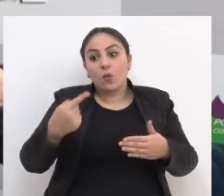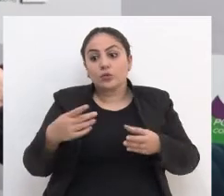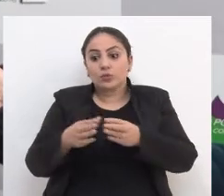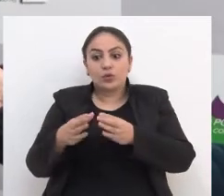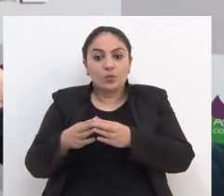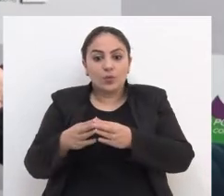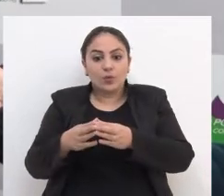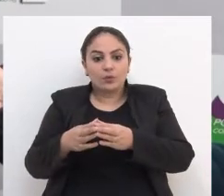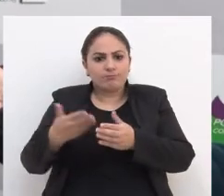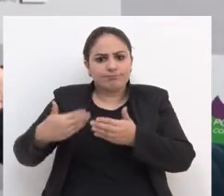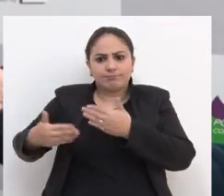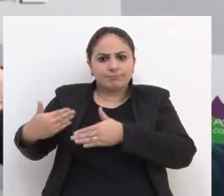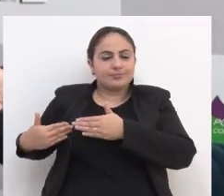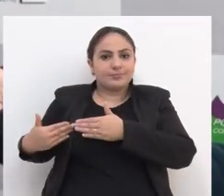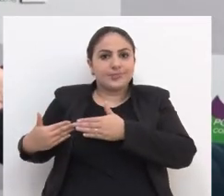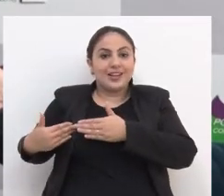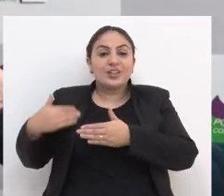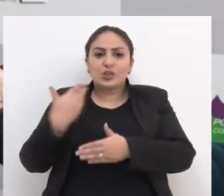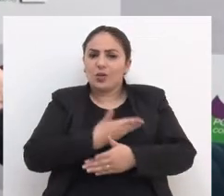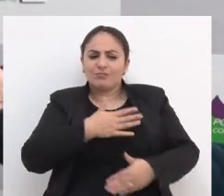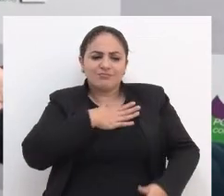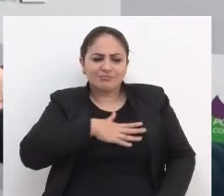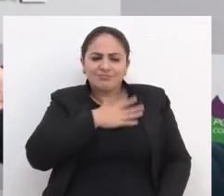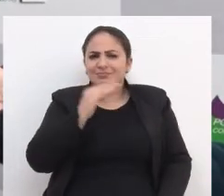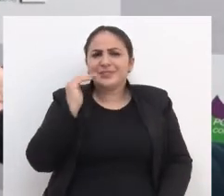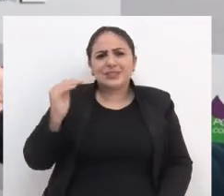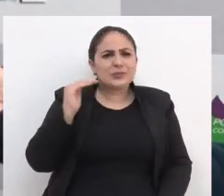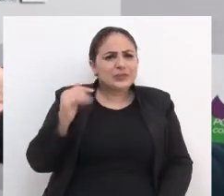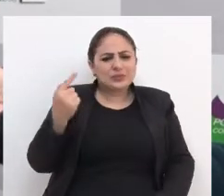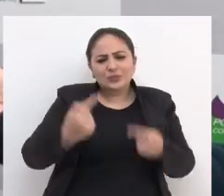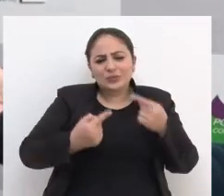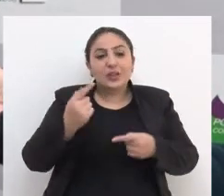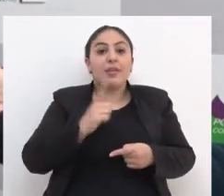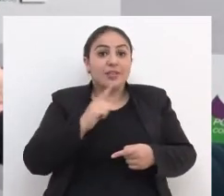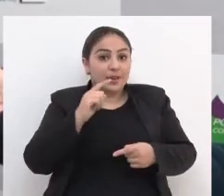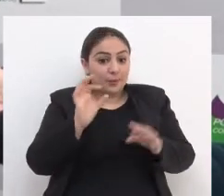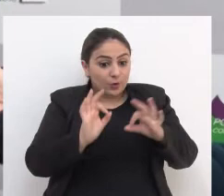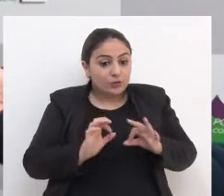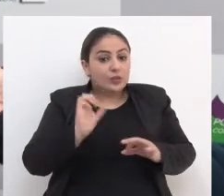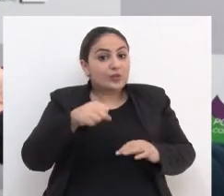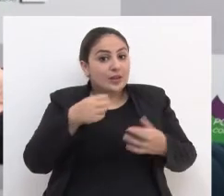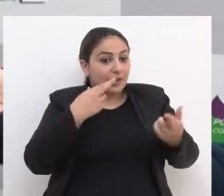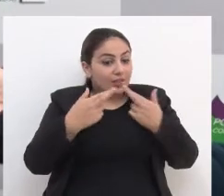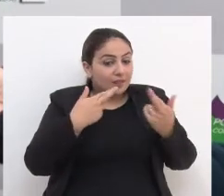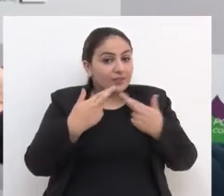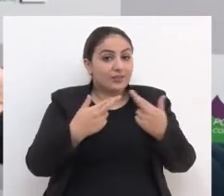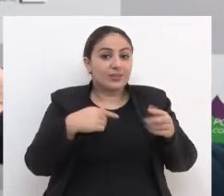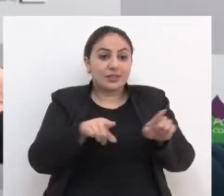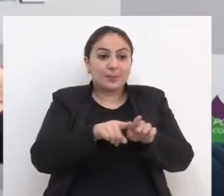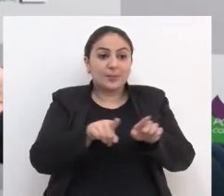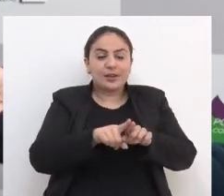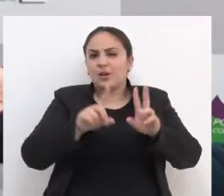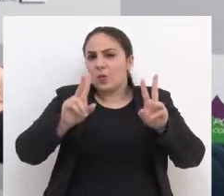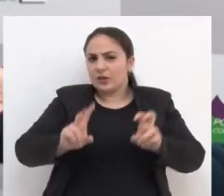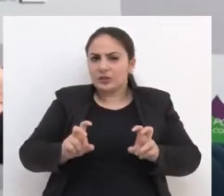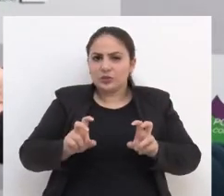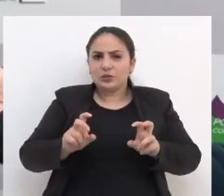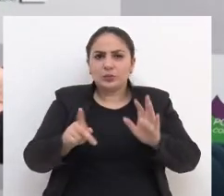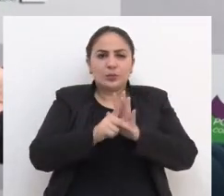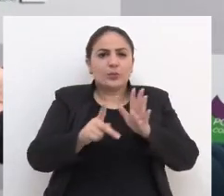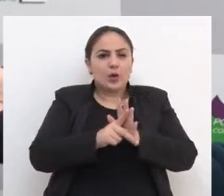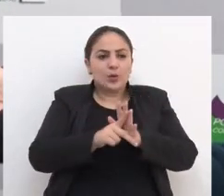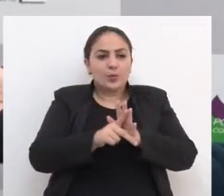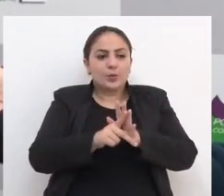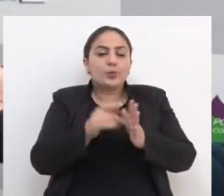trás, mas essas são coisas que a gente tem que aqui com muita tranquilidade discutir. Tem projetos, sim, relacionados também à questão